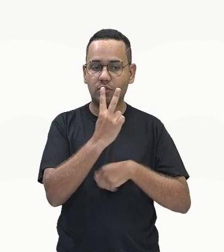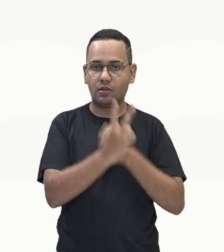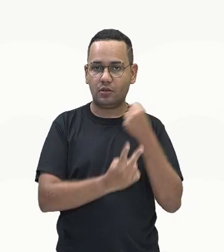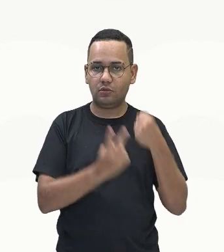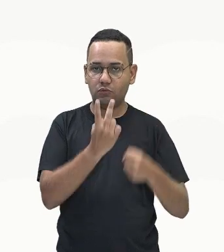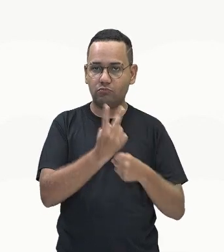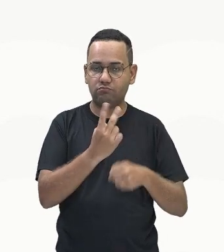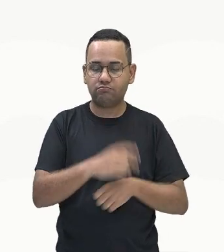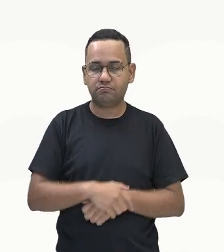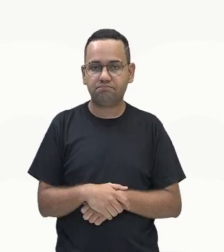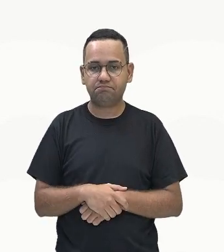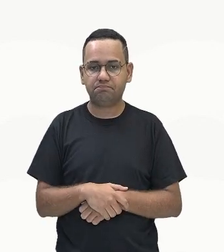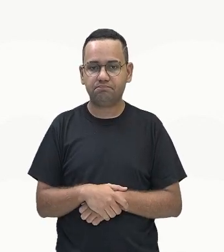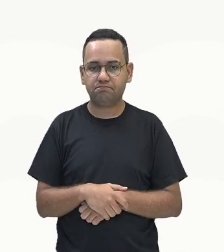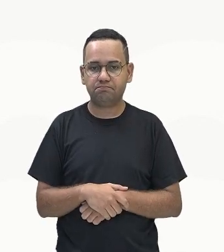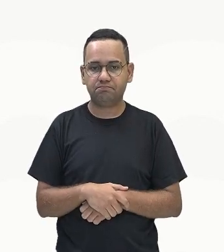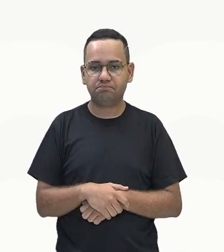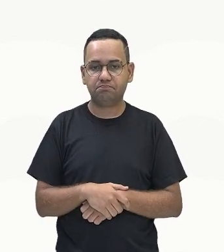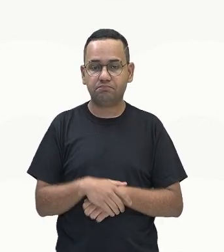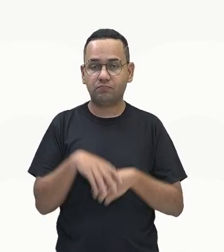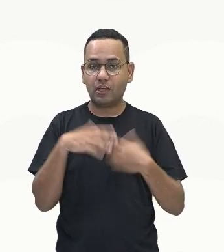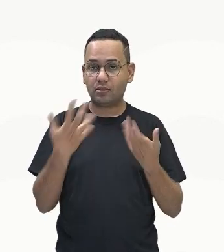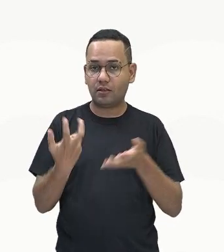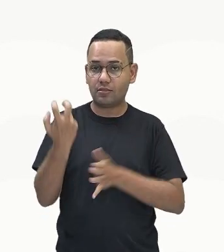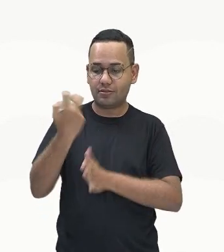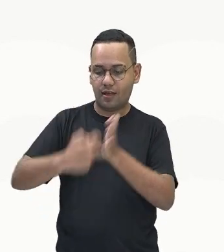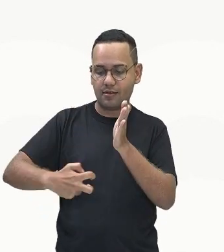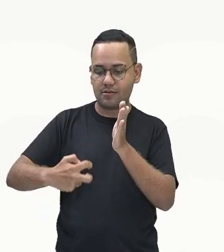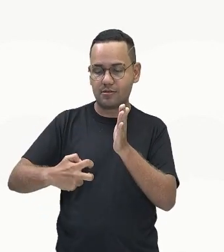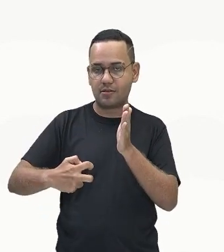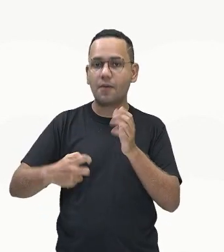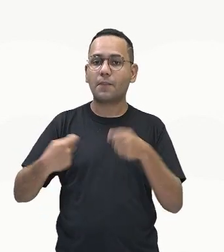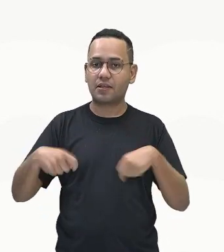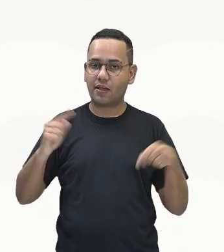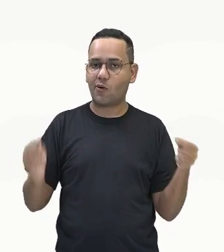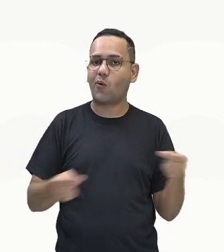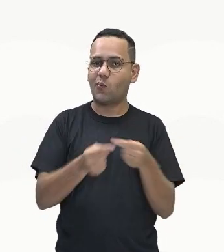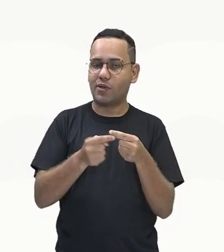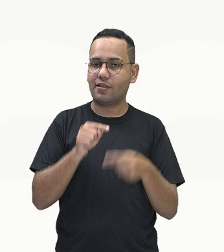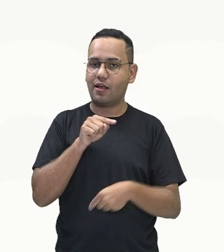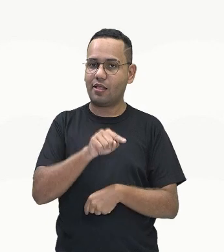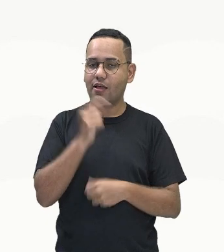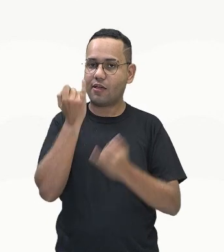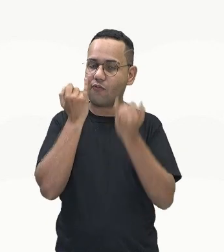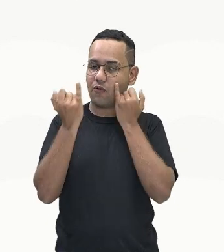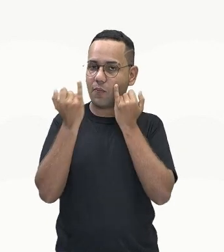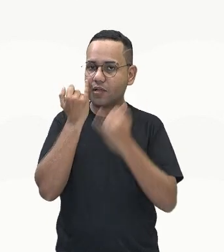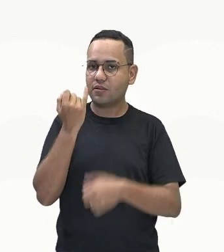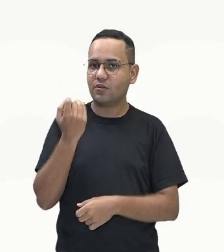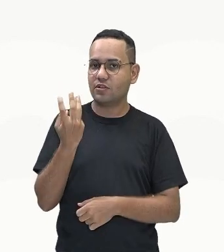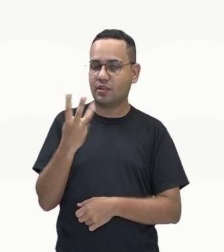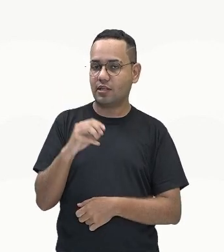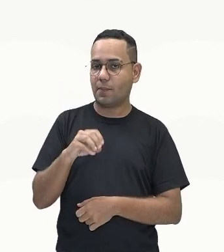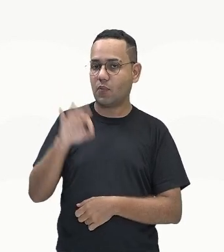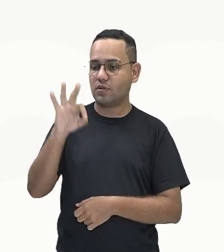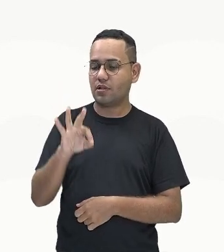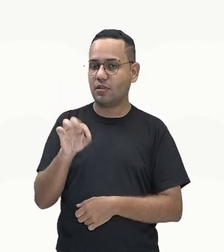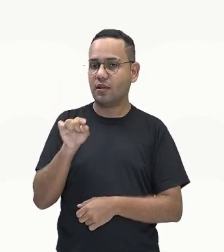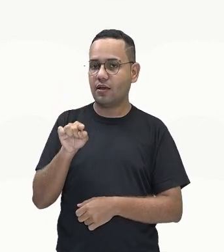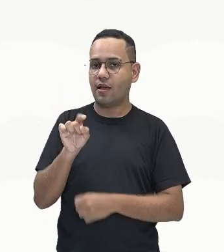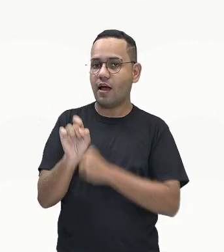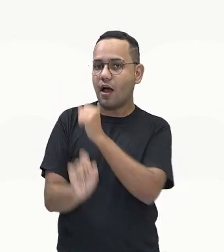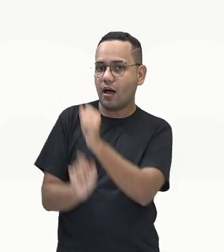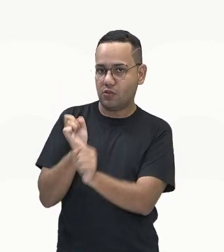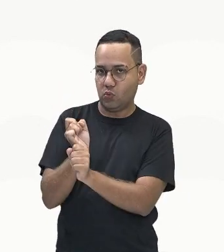anos, portanto a taxa tem que estar acompanhando esse período de tempo também, ó.